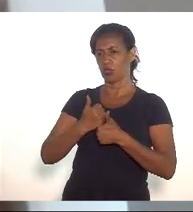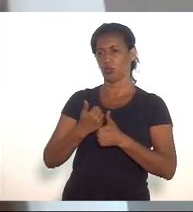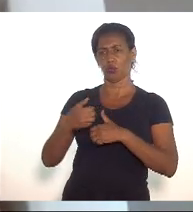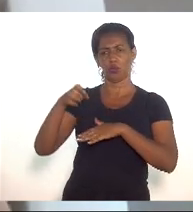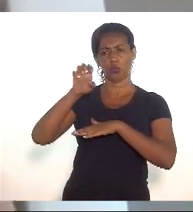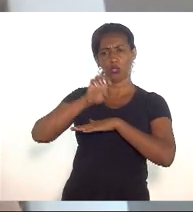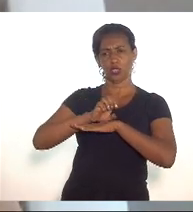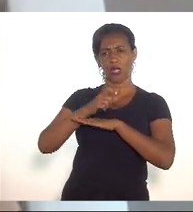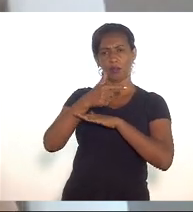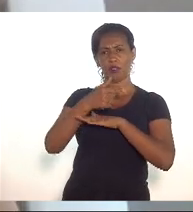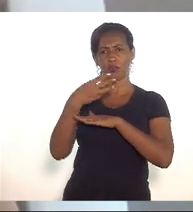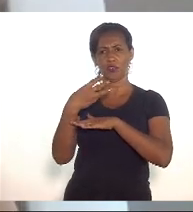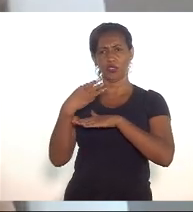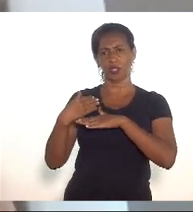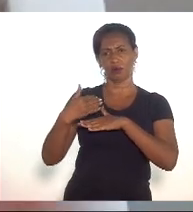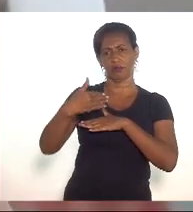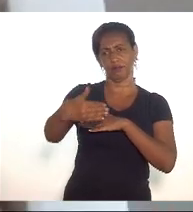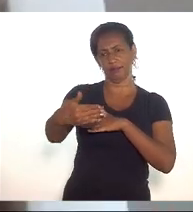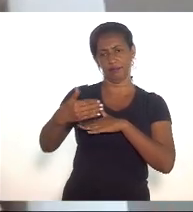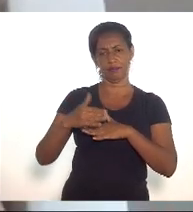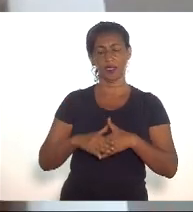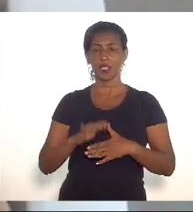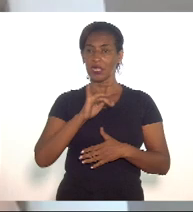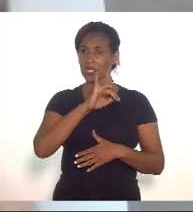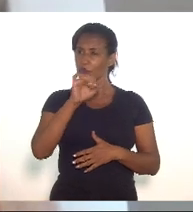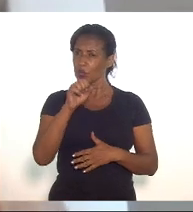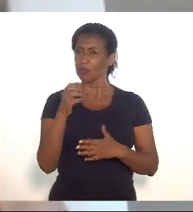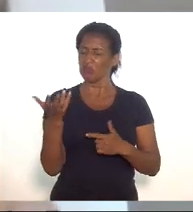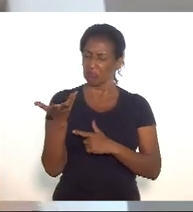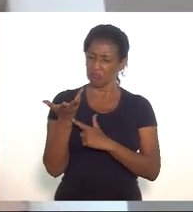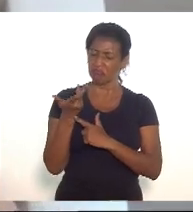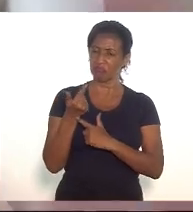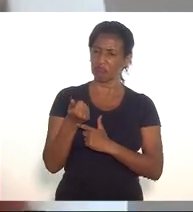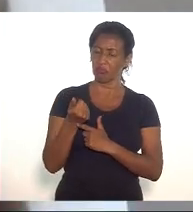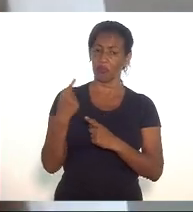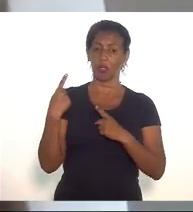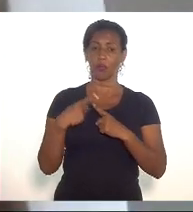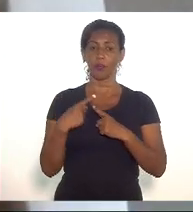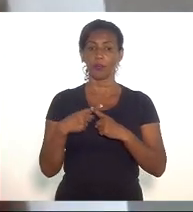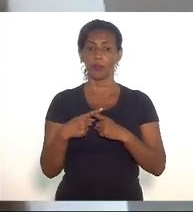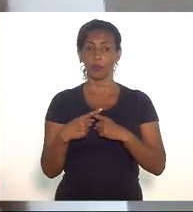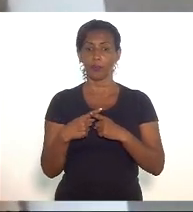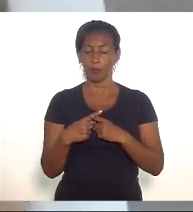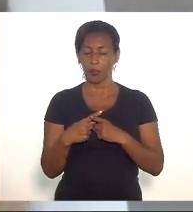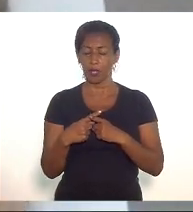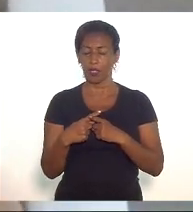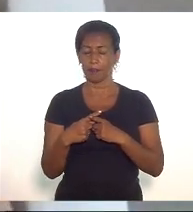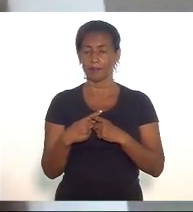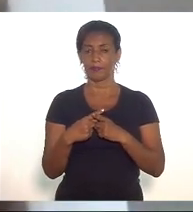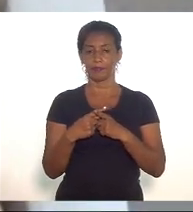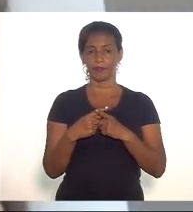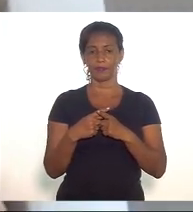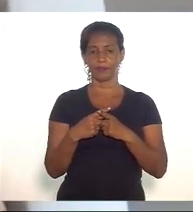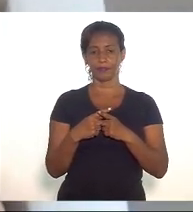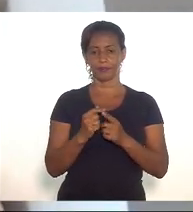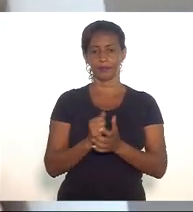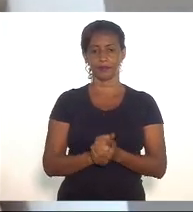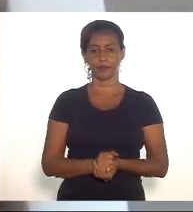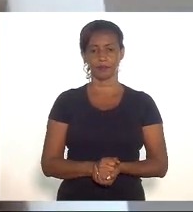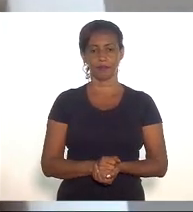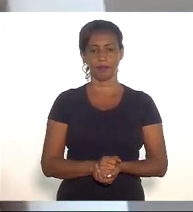a partir de 23. Então, isso foi fantástico, porque isso está criando,